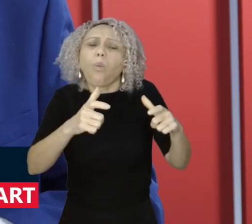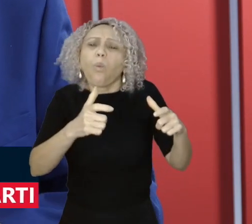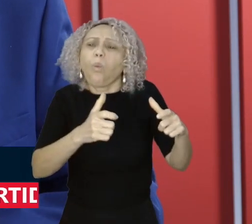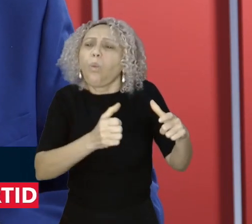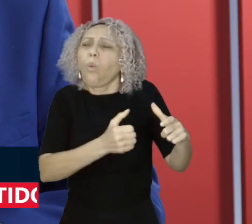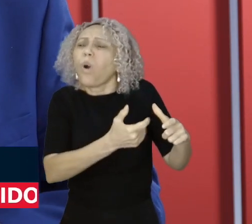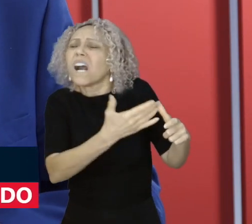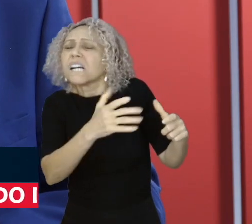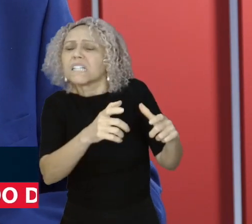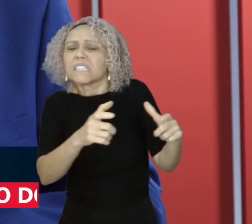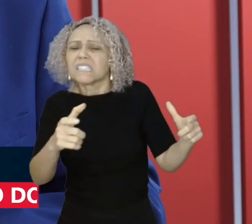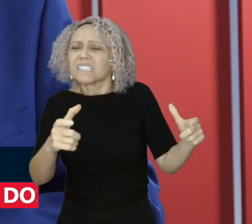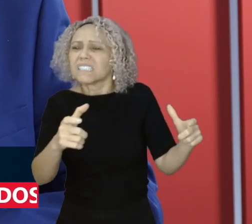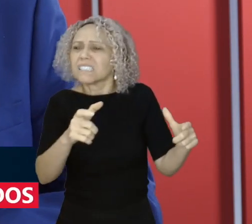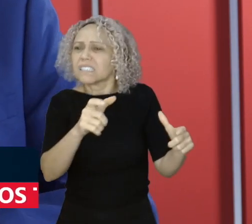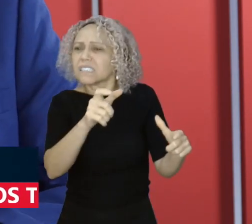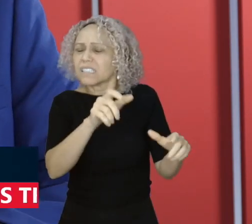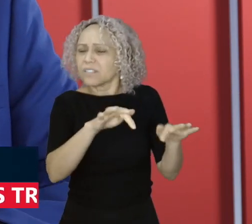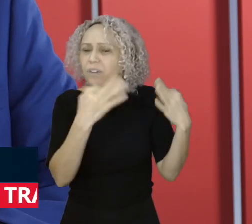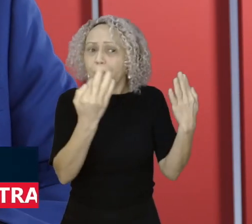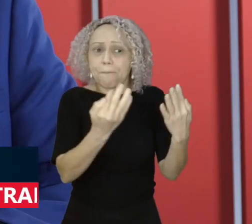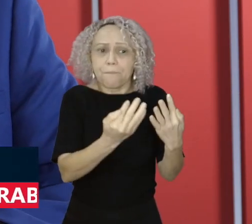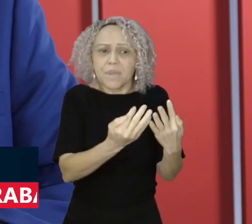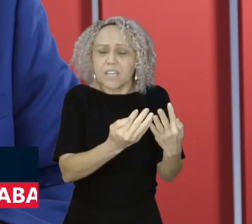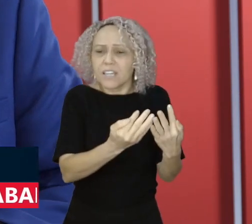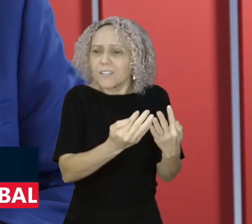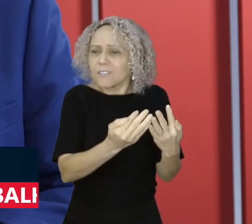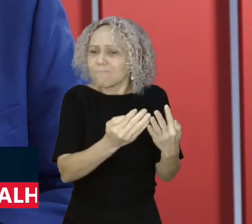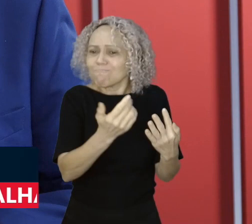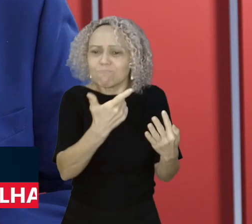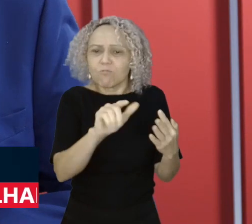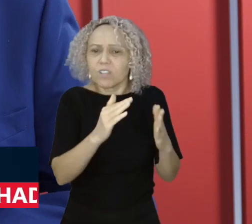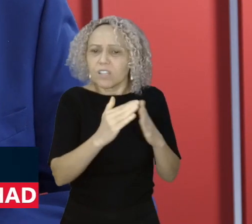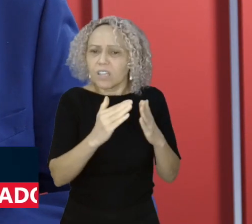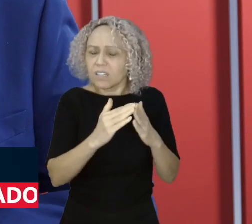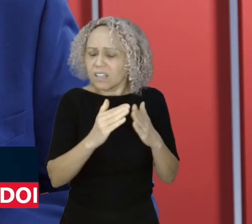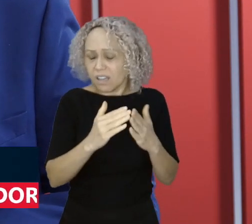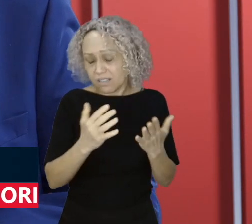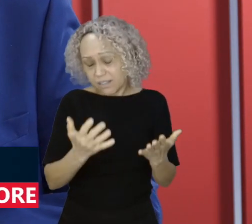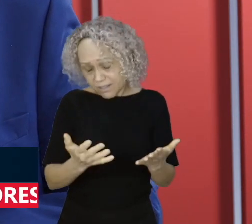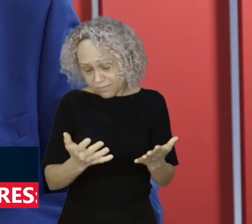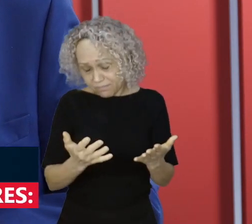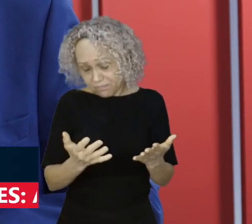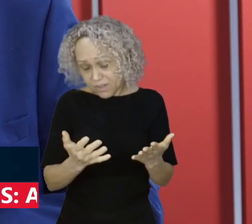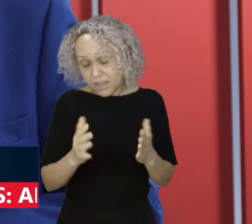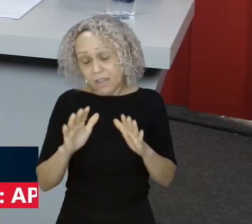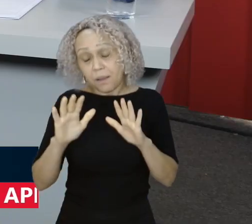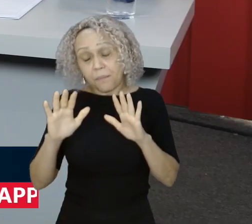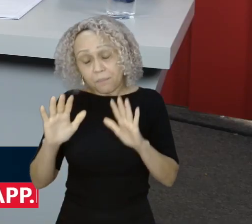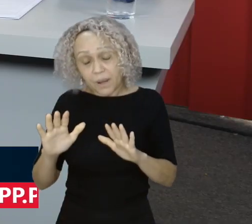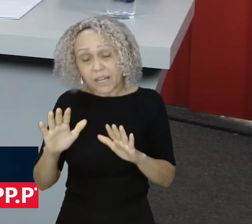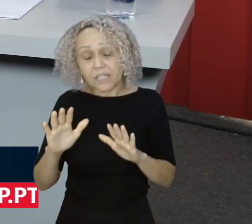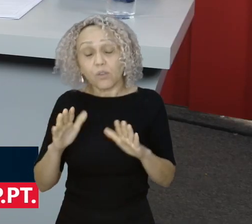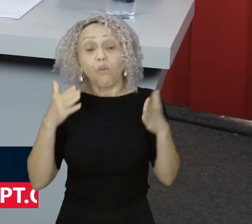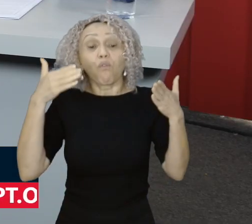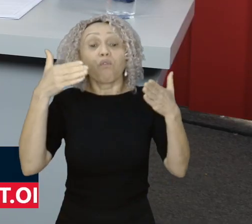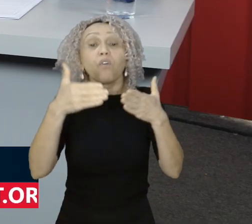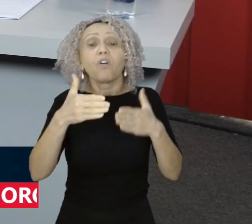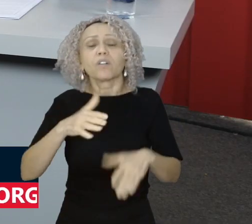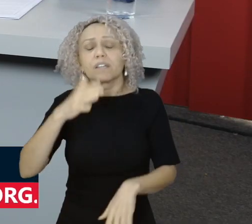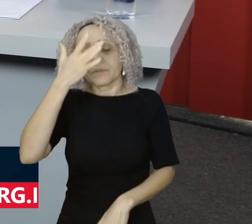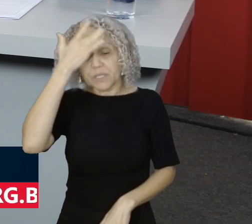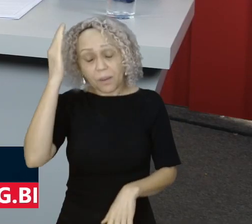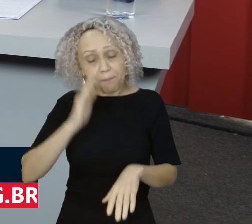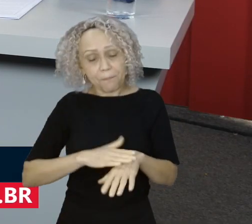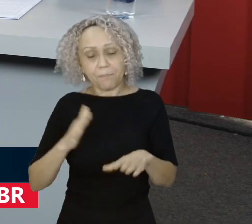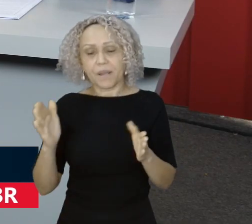olhar mais privilegiado para os mais vulneráveis, para os mais vulnerabilizados, portanto, para os mais empobrecidos. Outra ação importante de